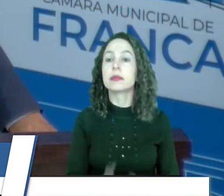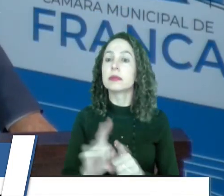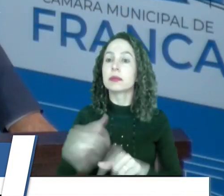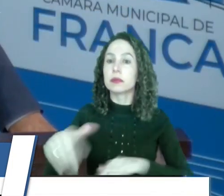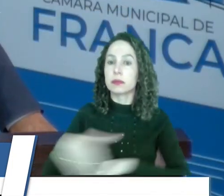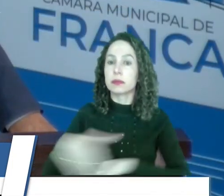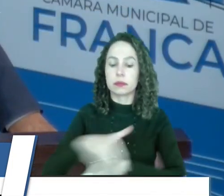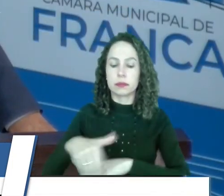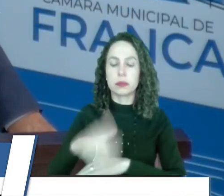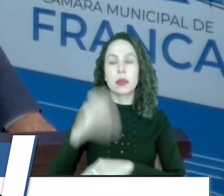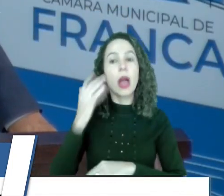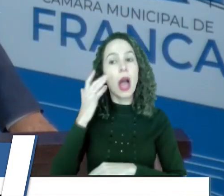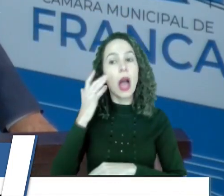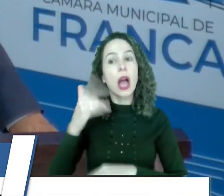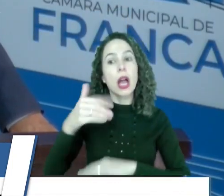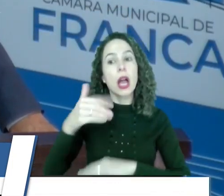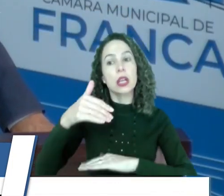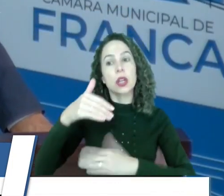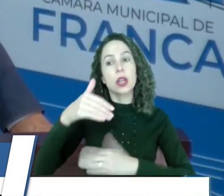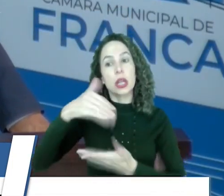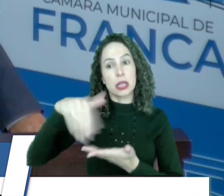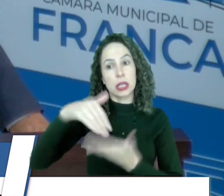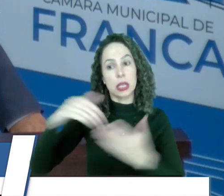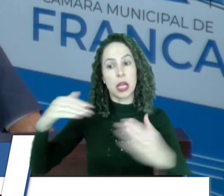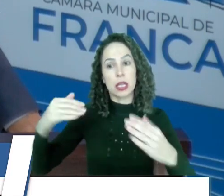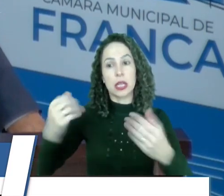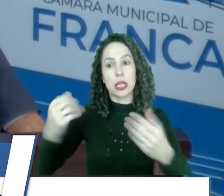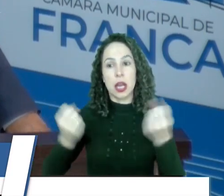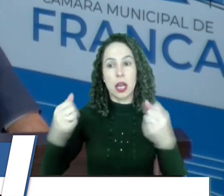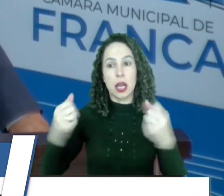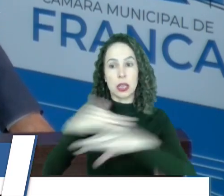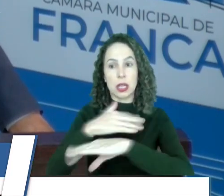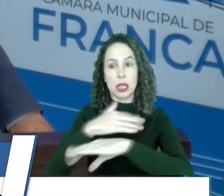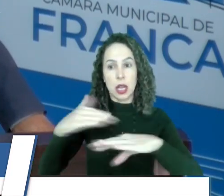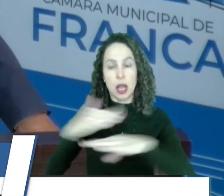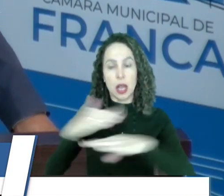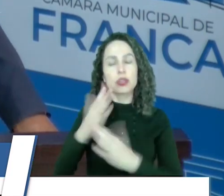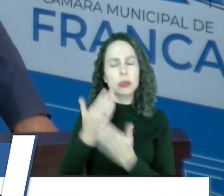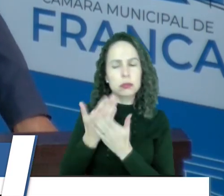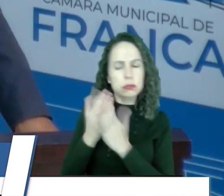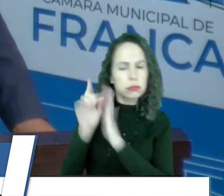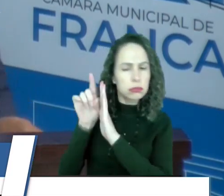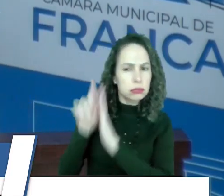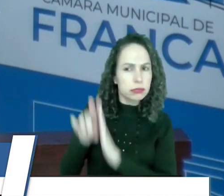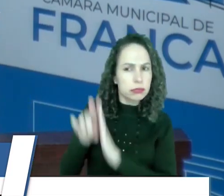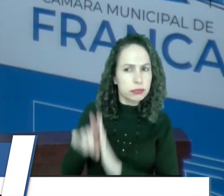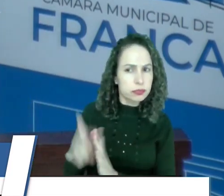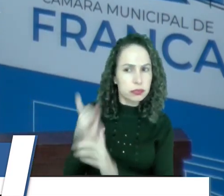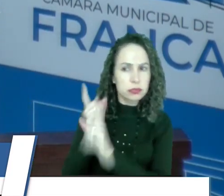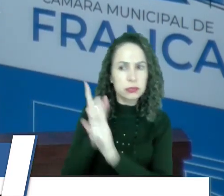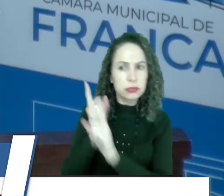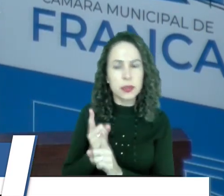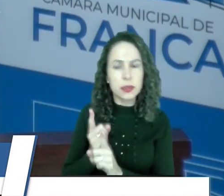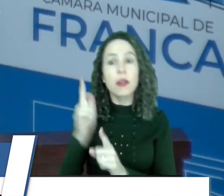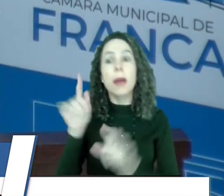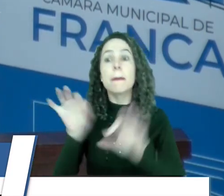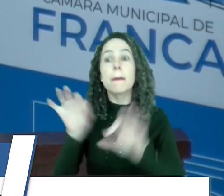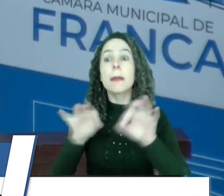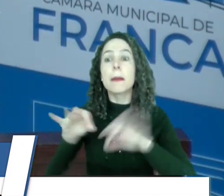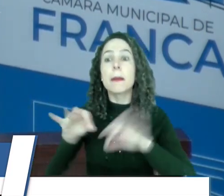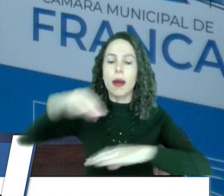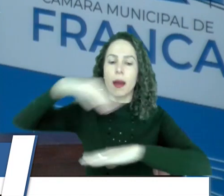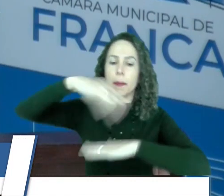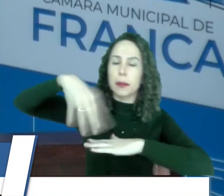já está estudando, né, toda essa questão, estão fazendo o levantamento, e quando for fazer a sinalização,